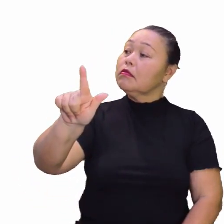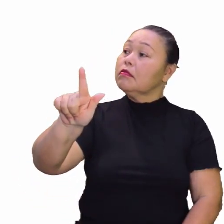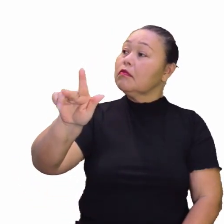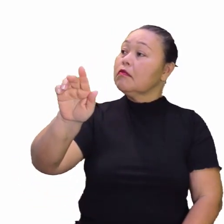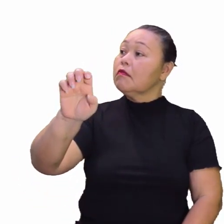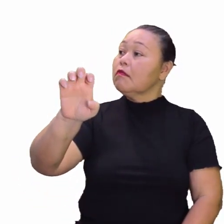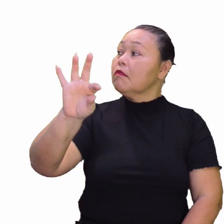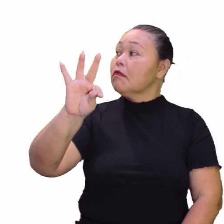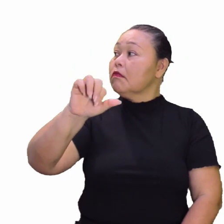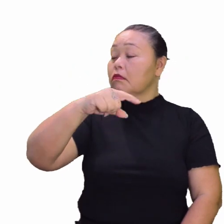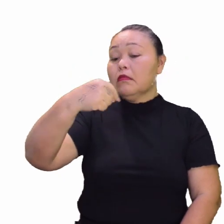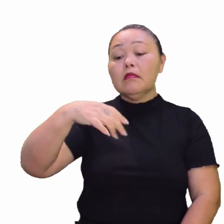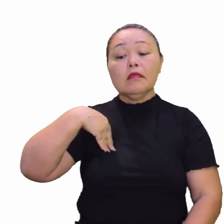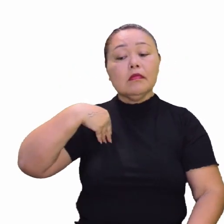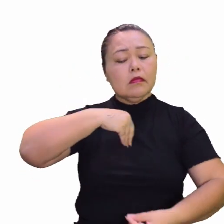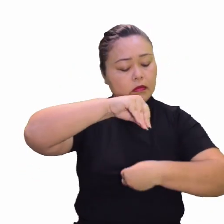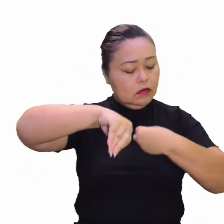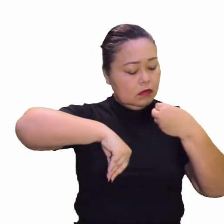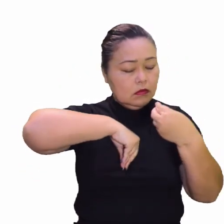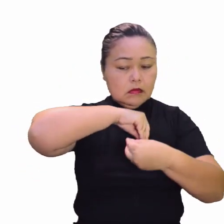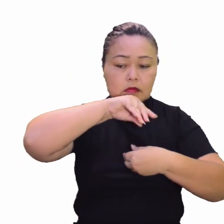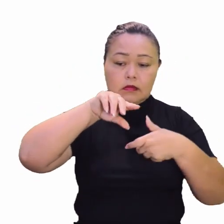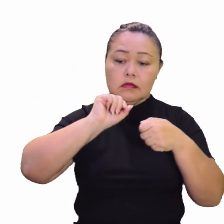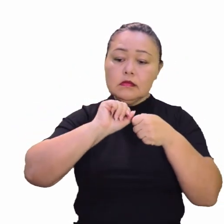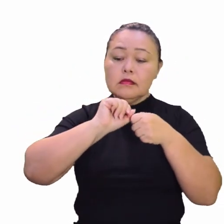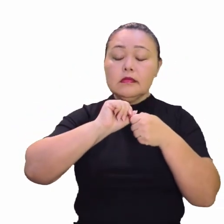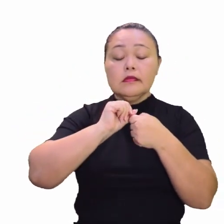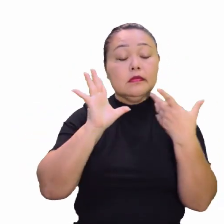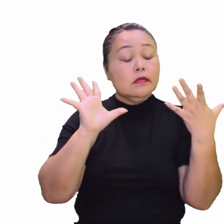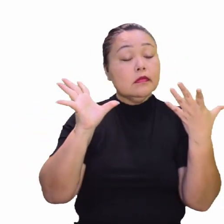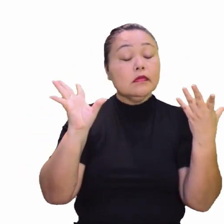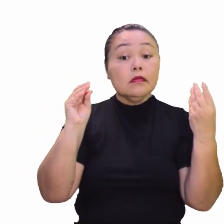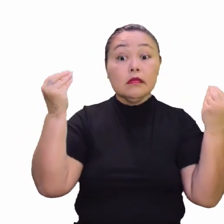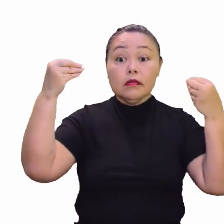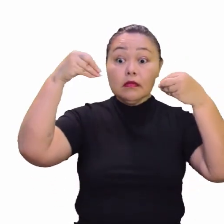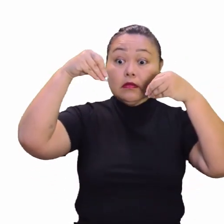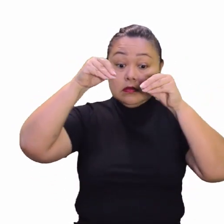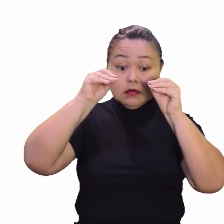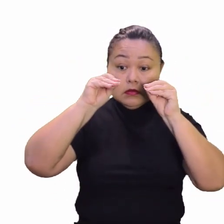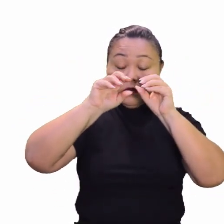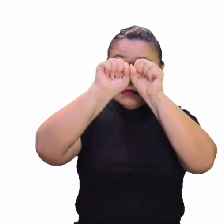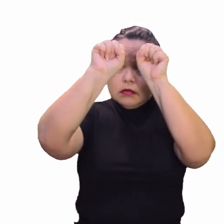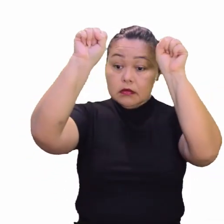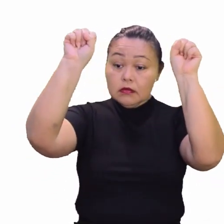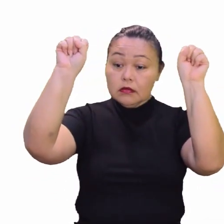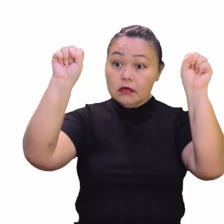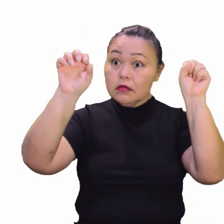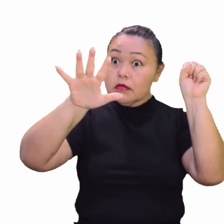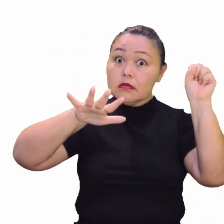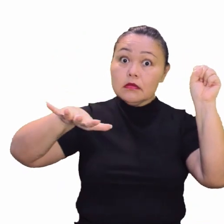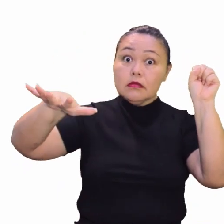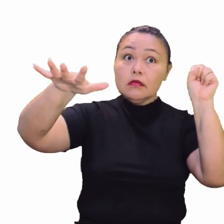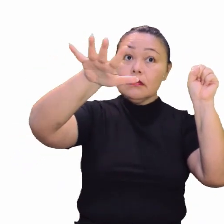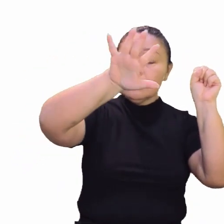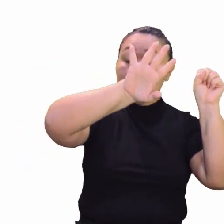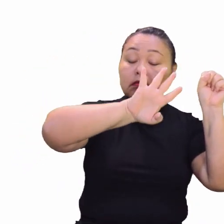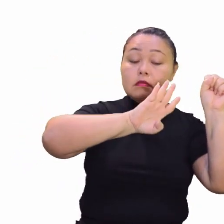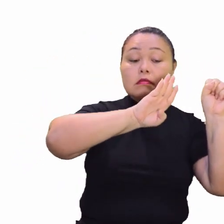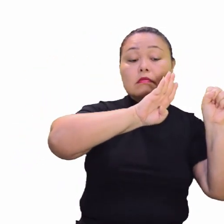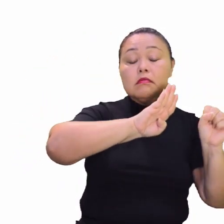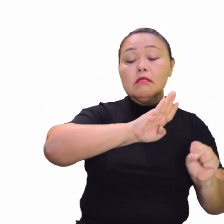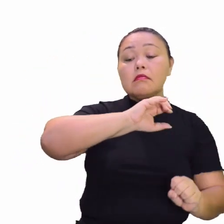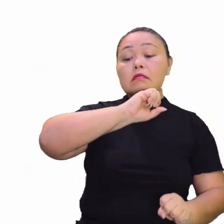e misturado dentro desse imenso sistema chamado biosfera, onde se desenvolve a